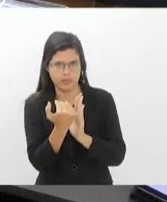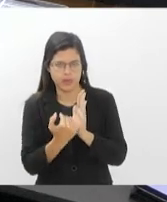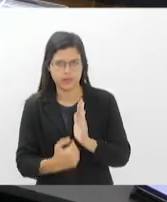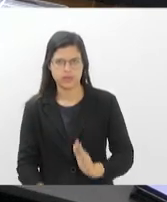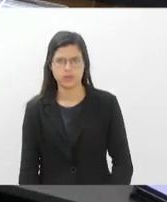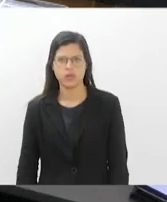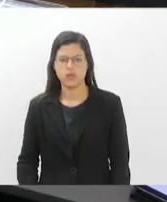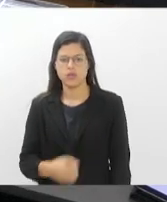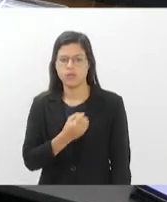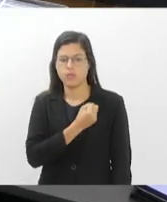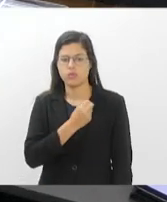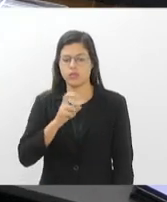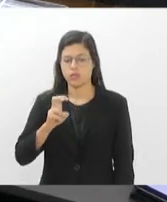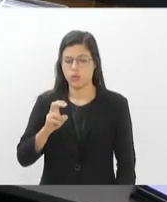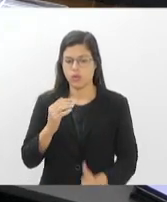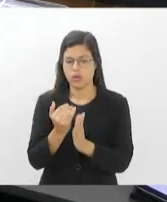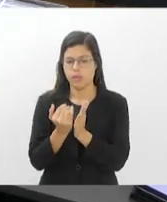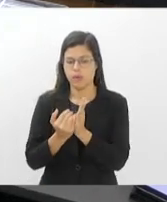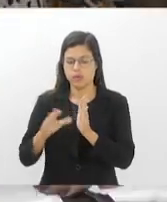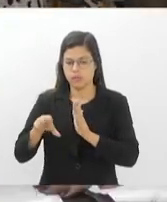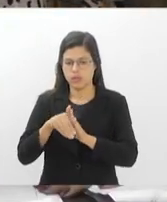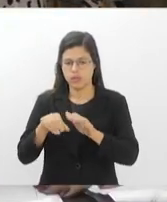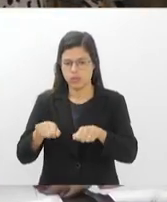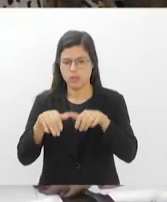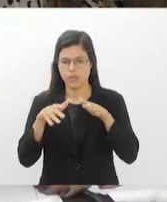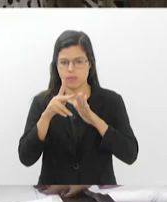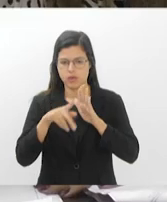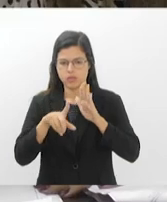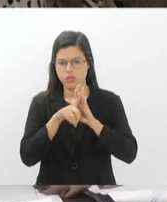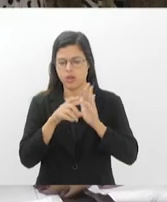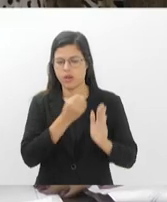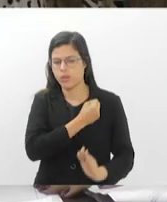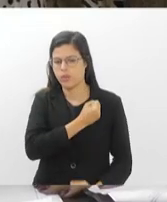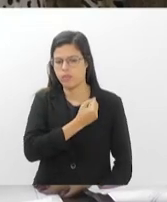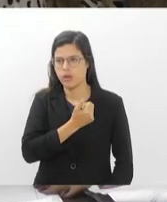Item 5 da pauta, emendas de plenário ao projeto de lei número